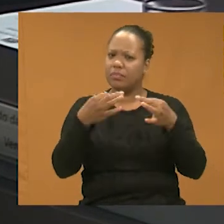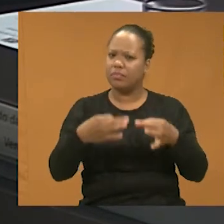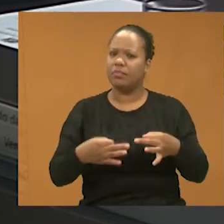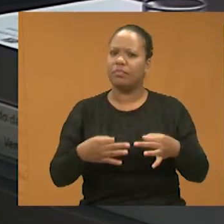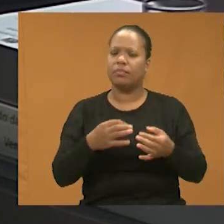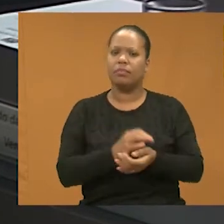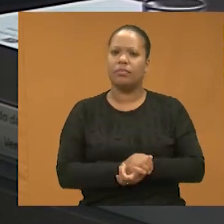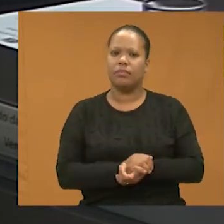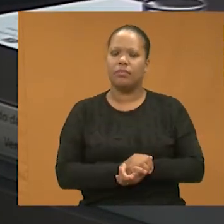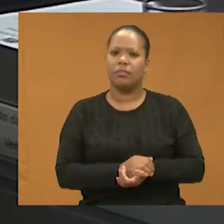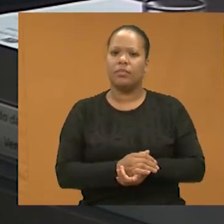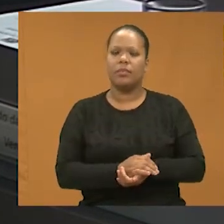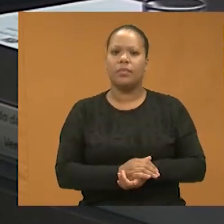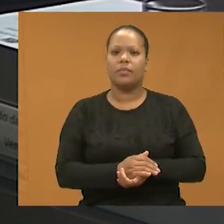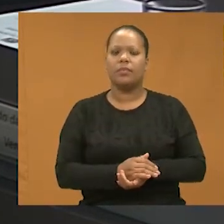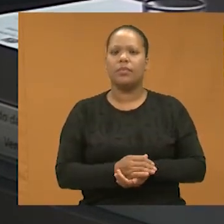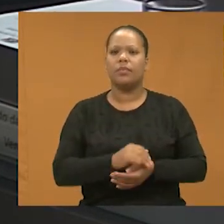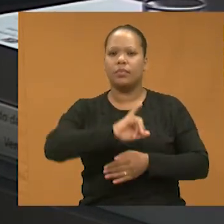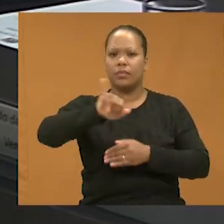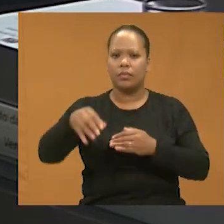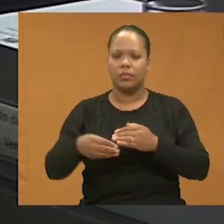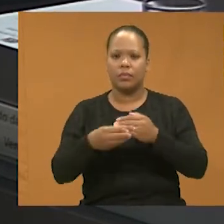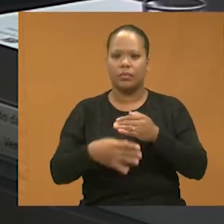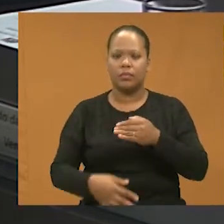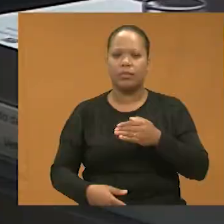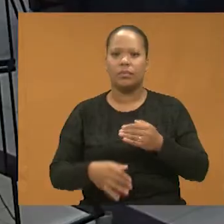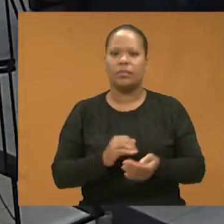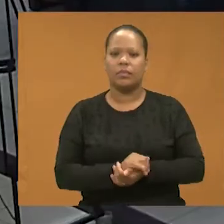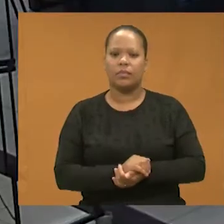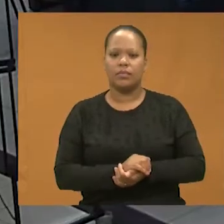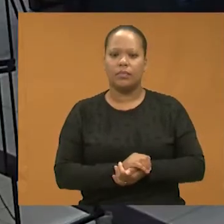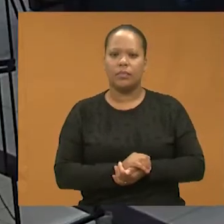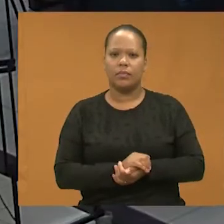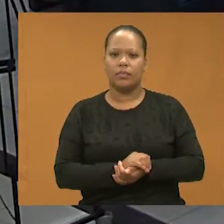Então, eu quero só deixar essa justificativa, tá?